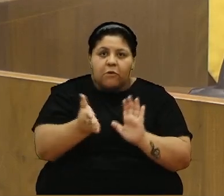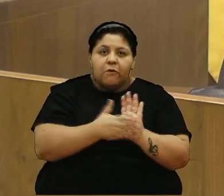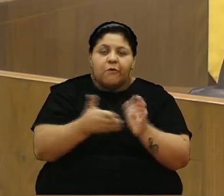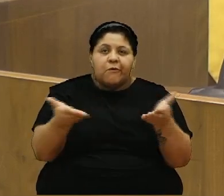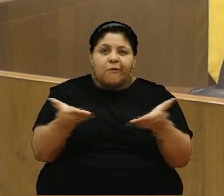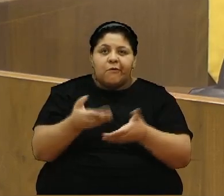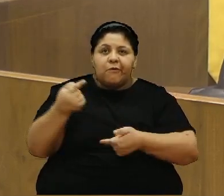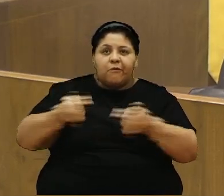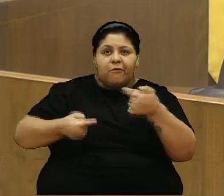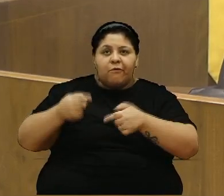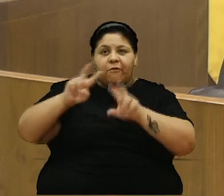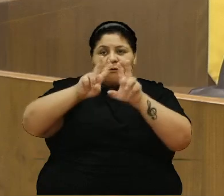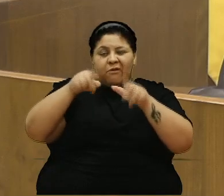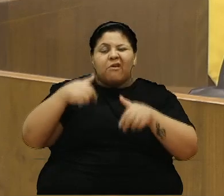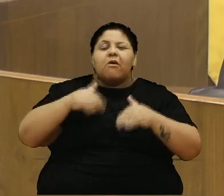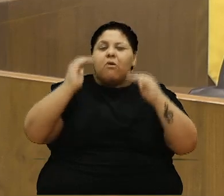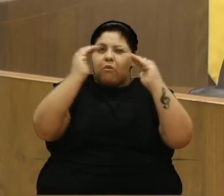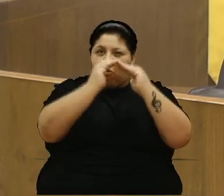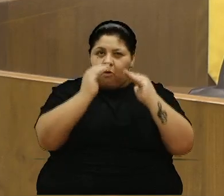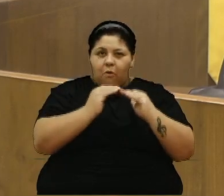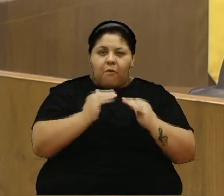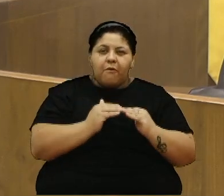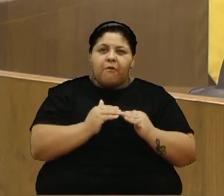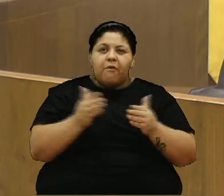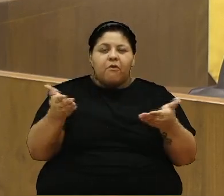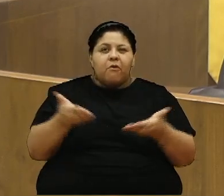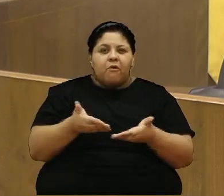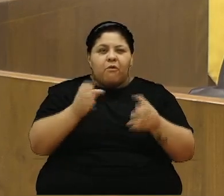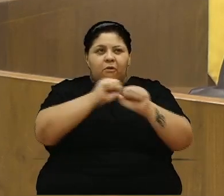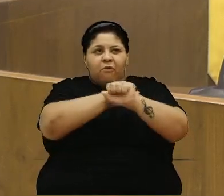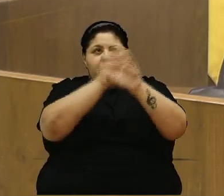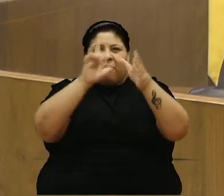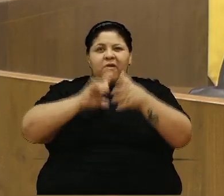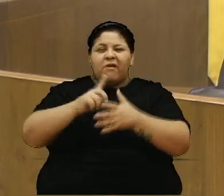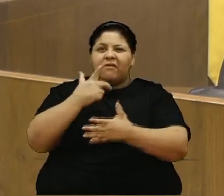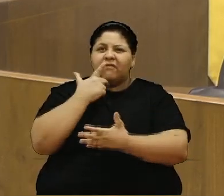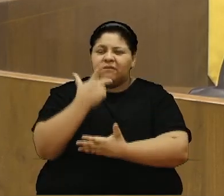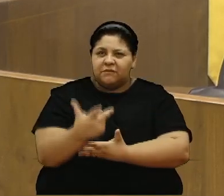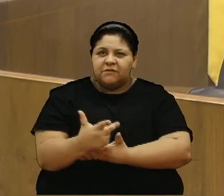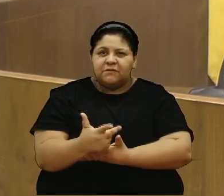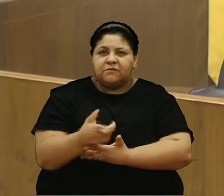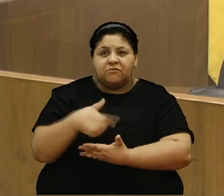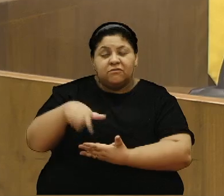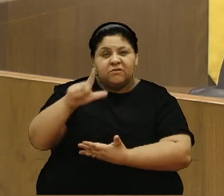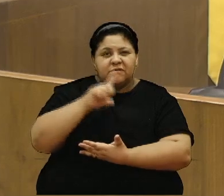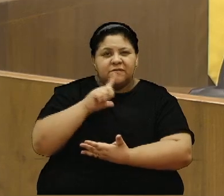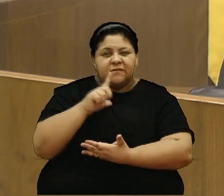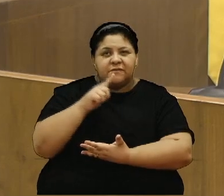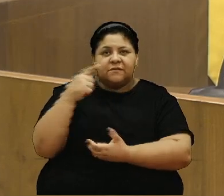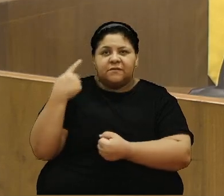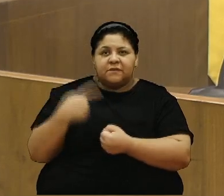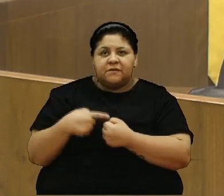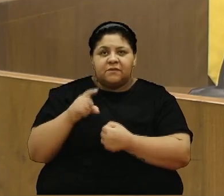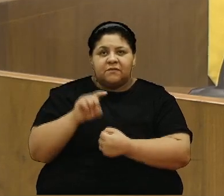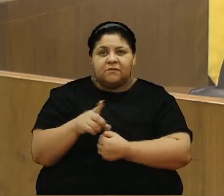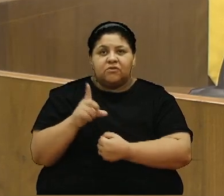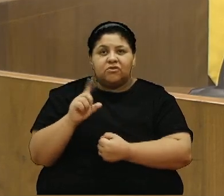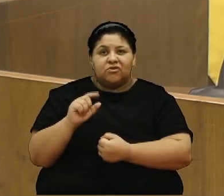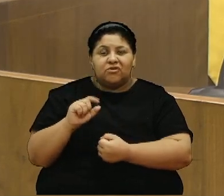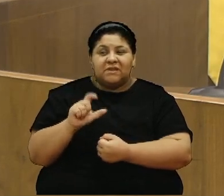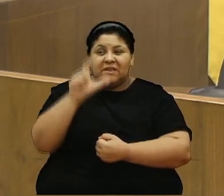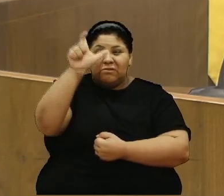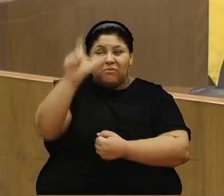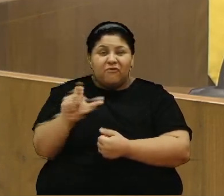grande debate sobre esse assunto, eu concordo plenamente. Hoje de manhã houve a fala aqui que nós temos na nossa cidade apenas 10 conselhos